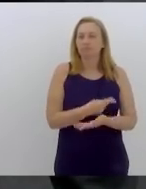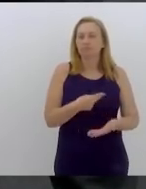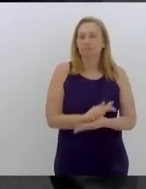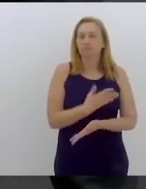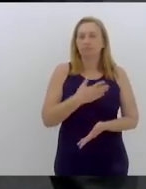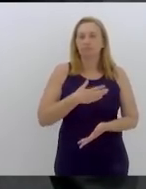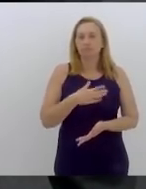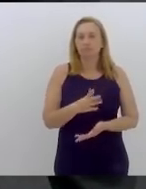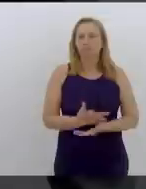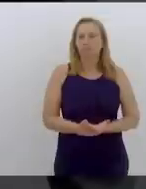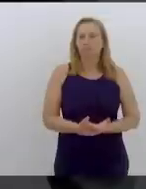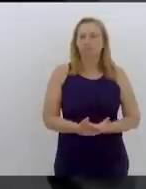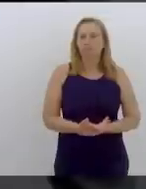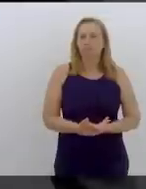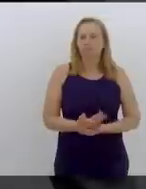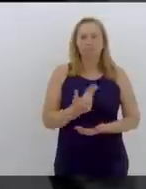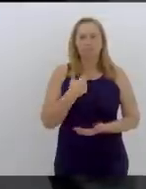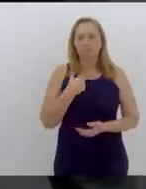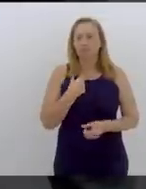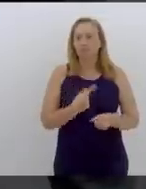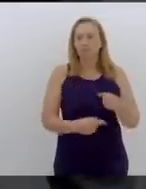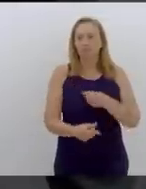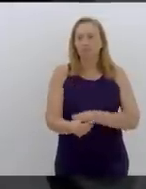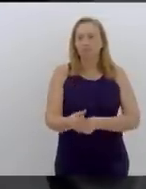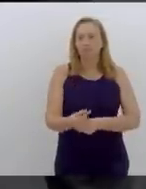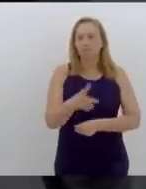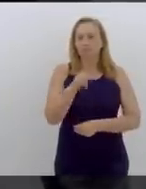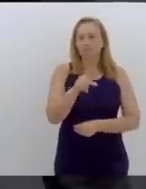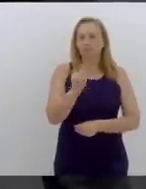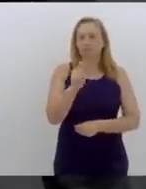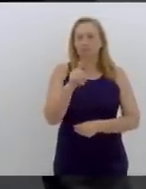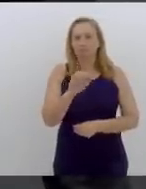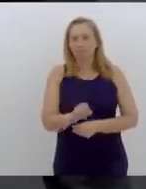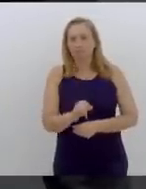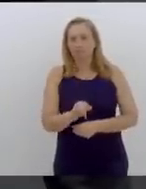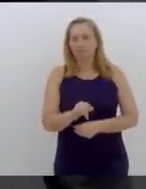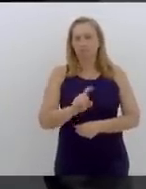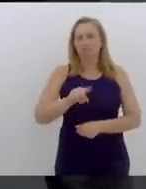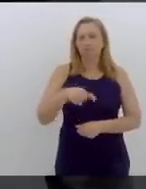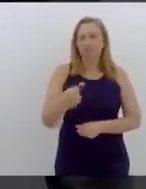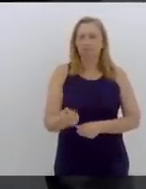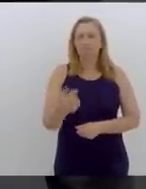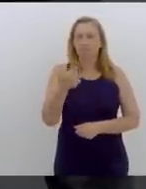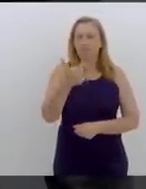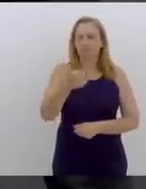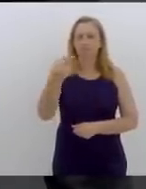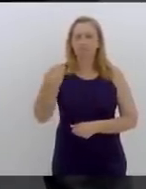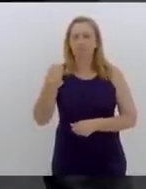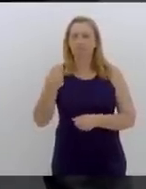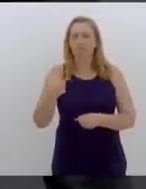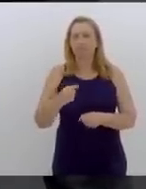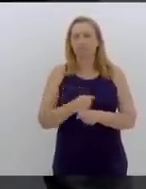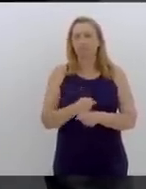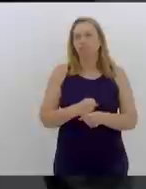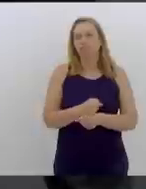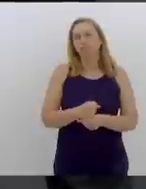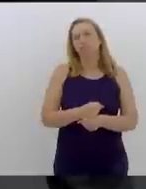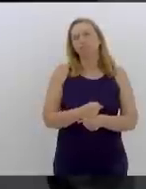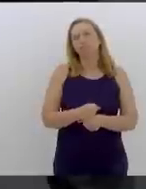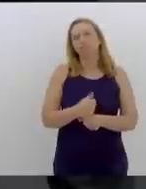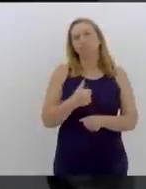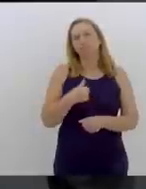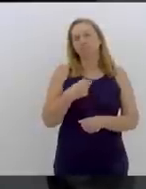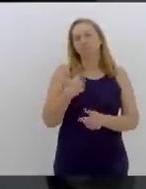ele não pode ser infinito e o padre Foi depois de 27 anos é hoje eu